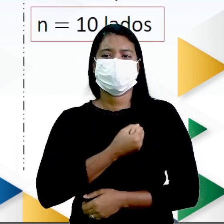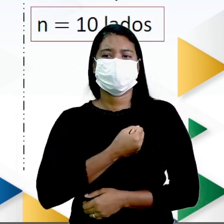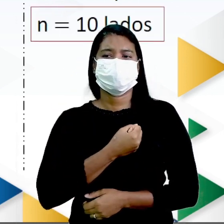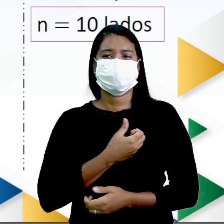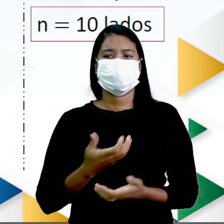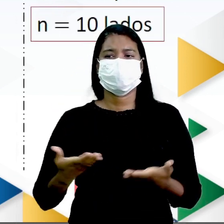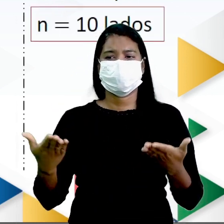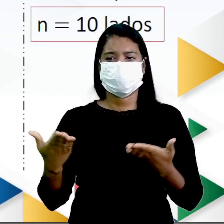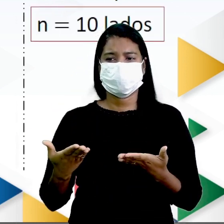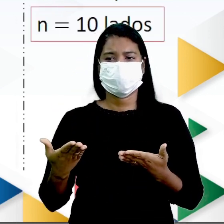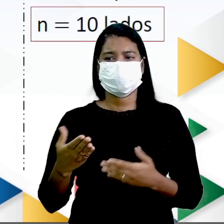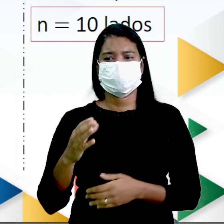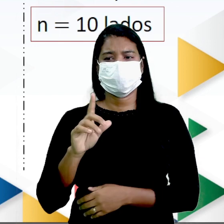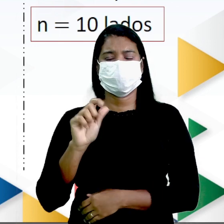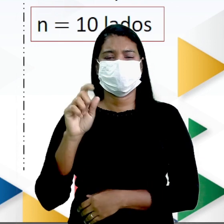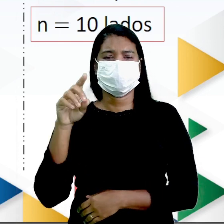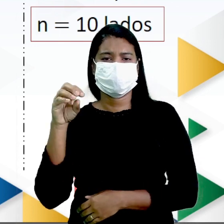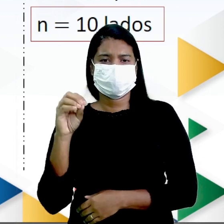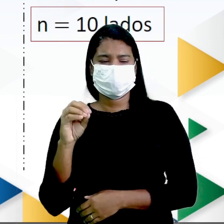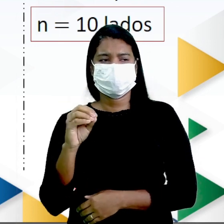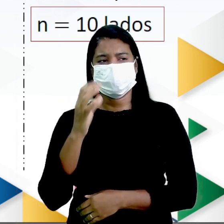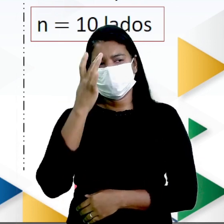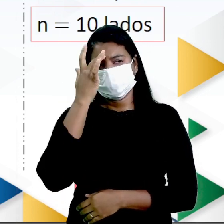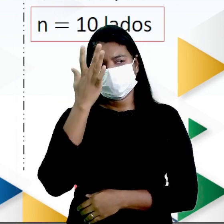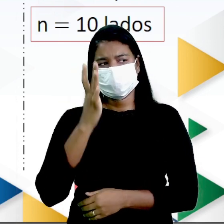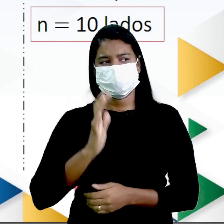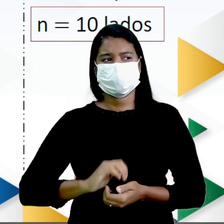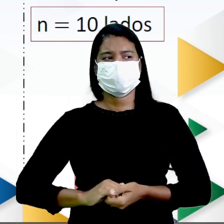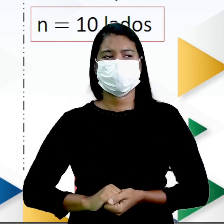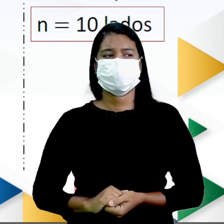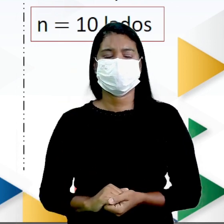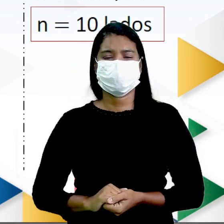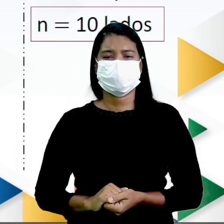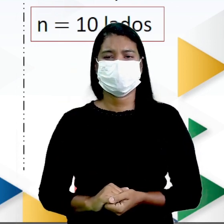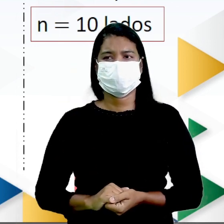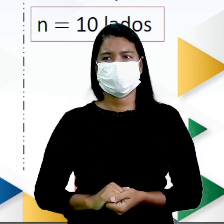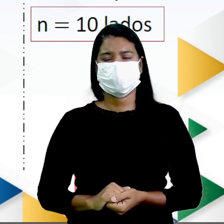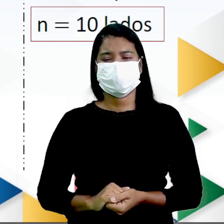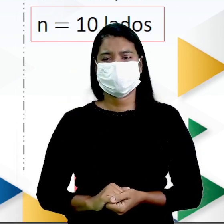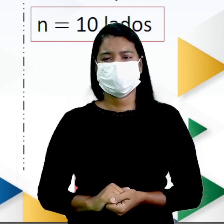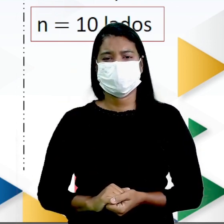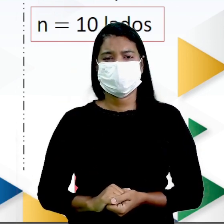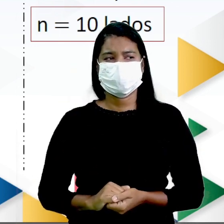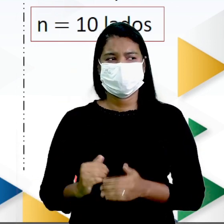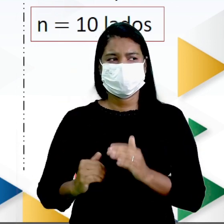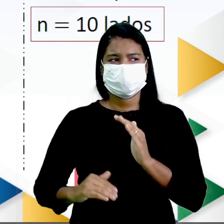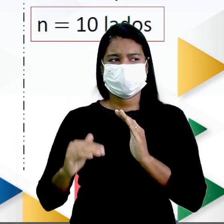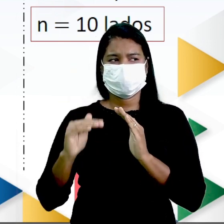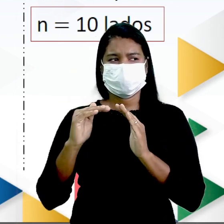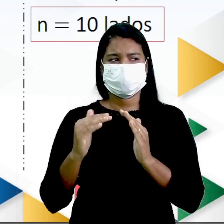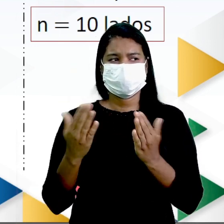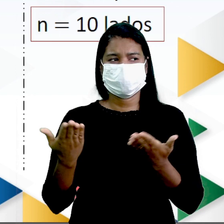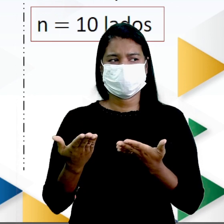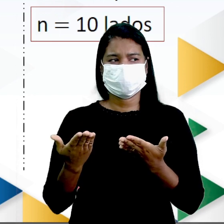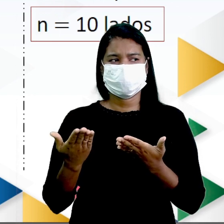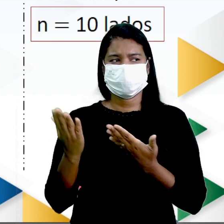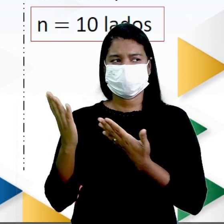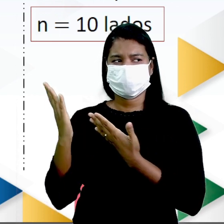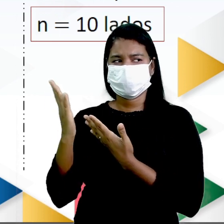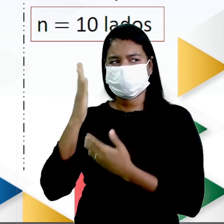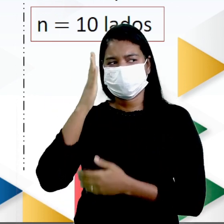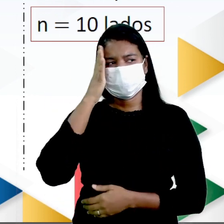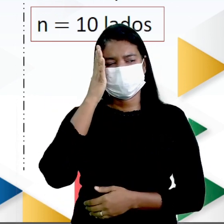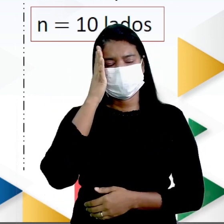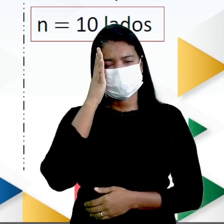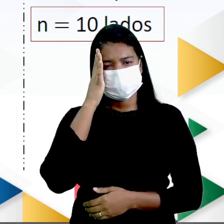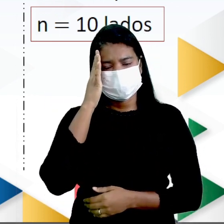agora do polígono regular. Muito fácil. Foi trabalhoso, né? Mas foi fácil. Viu a sequência? Faz comigo que você vai entender o